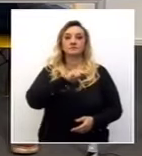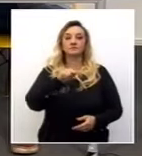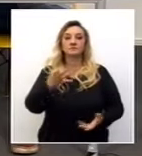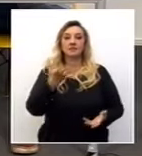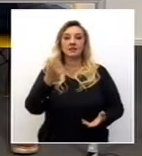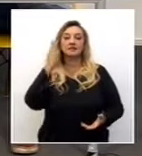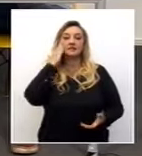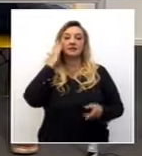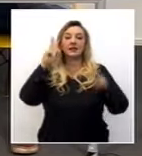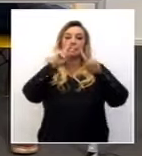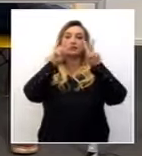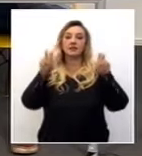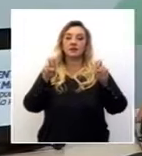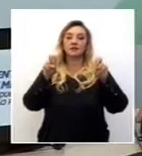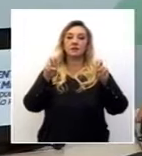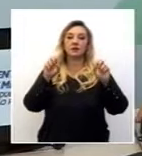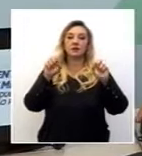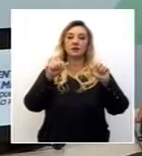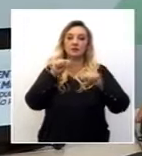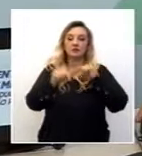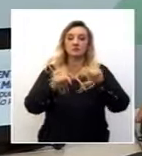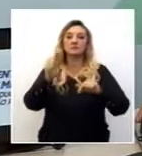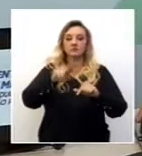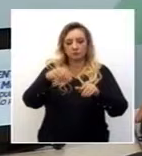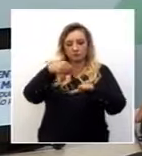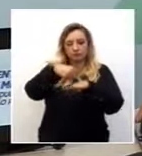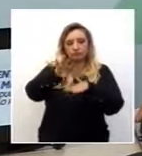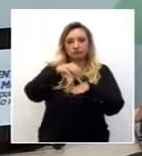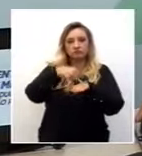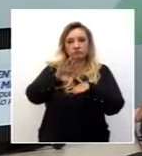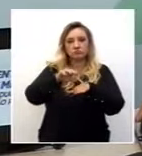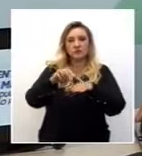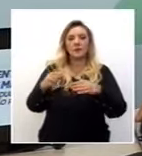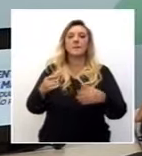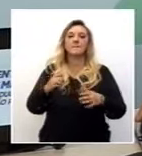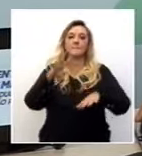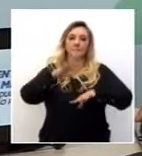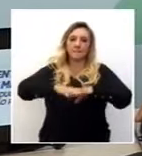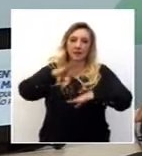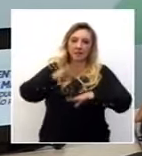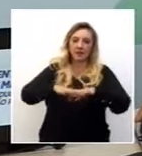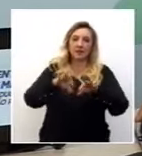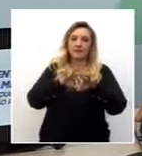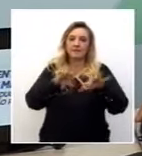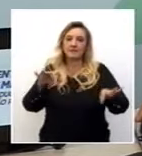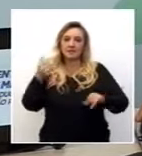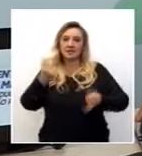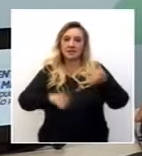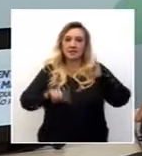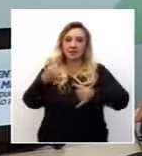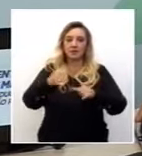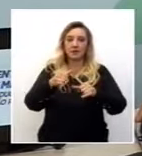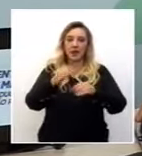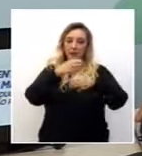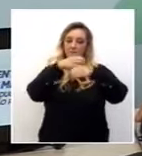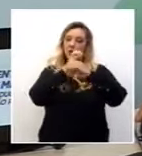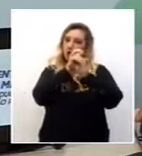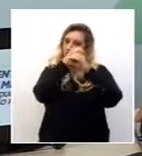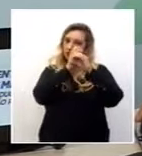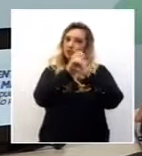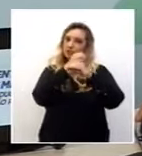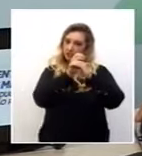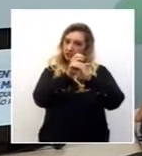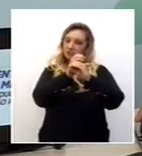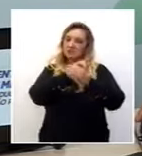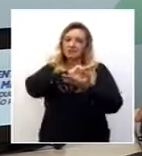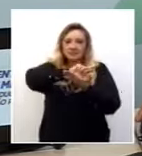unidade temática, que ele pode trabalhar, então tem as orientações, né? Tem tanto para matemática, para física, para química, para biologia, né? Sim. Então